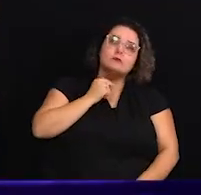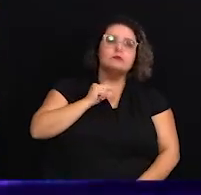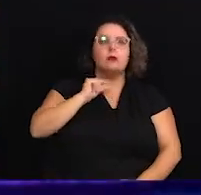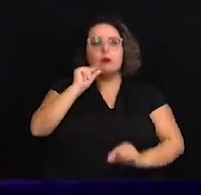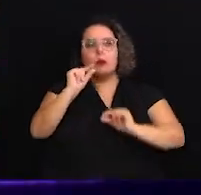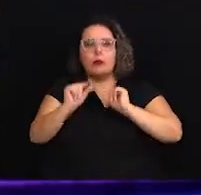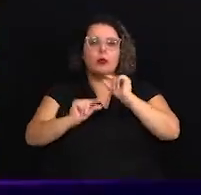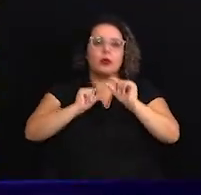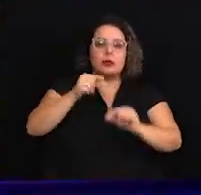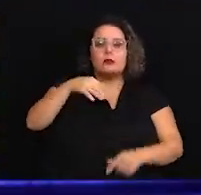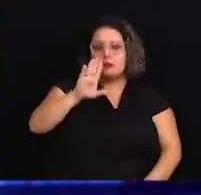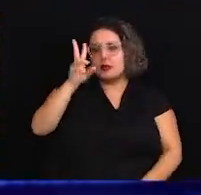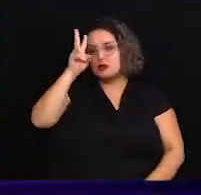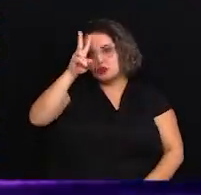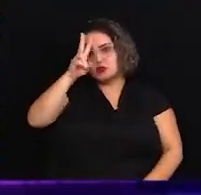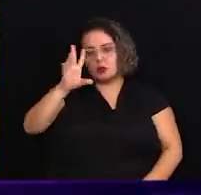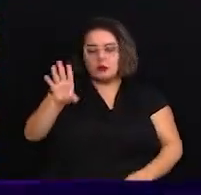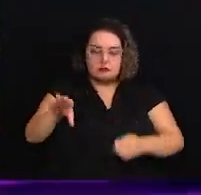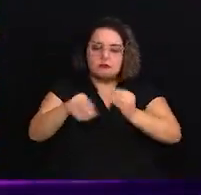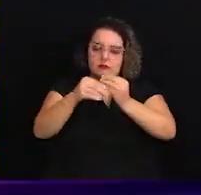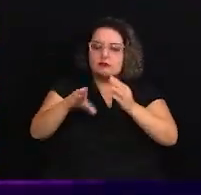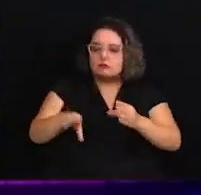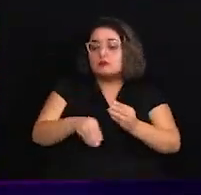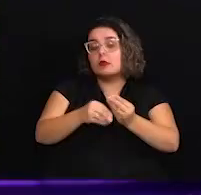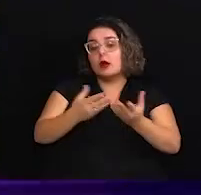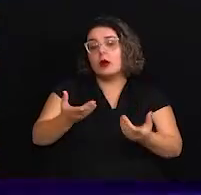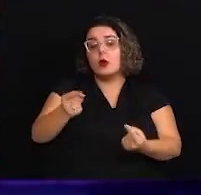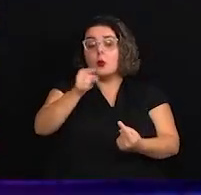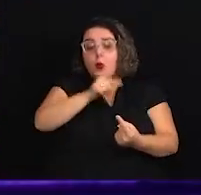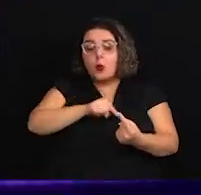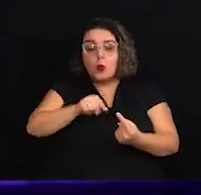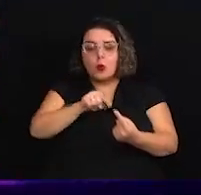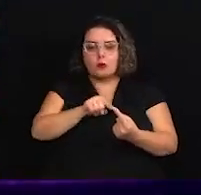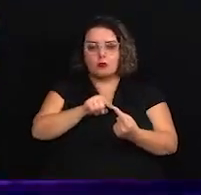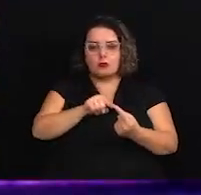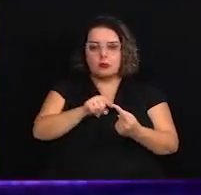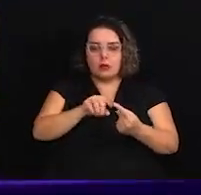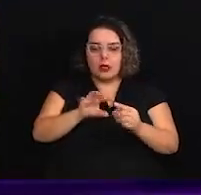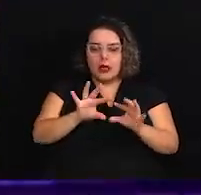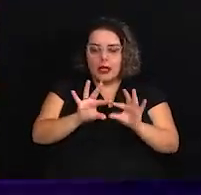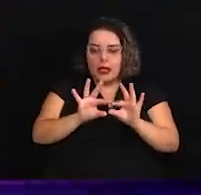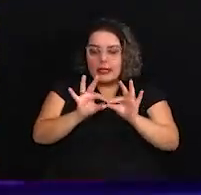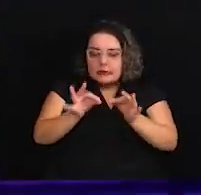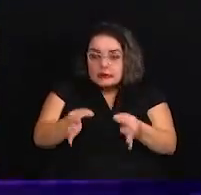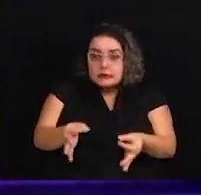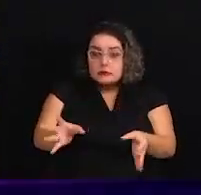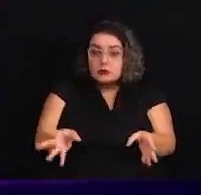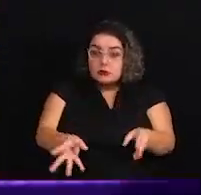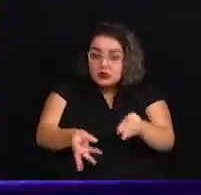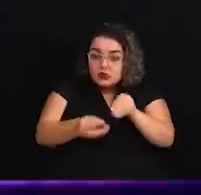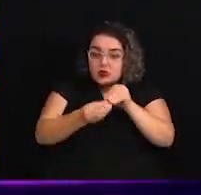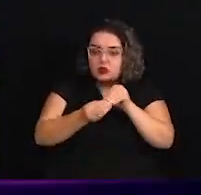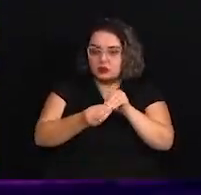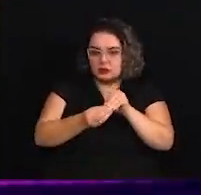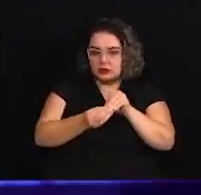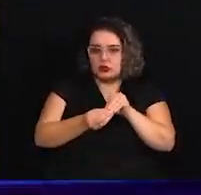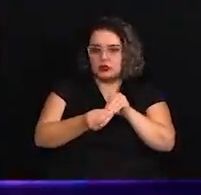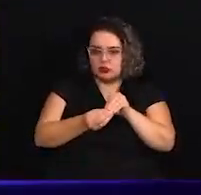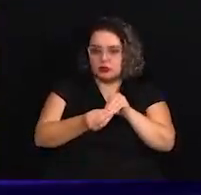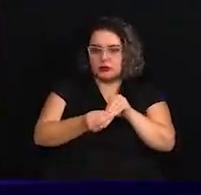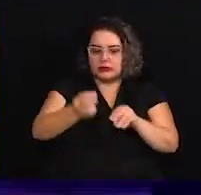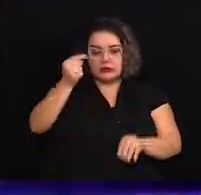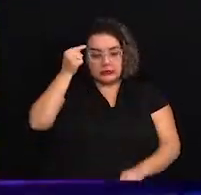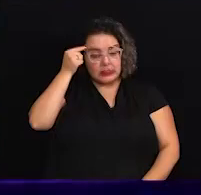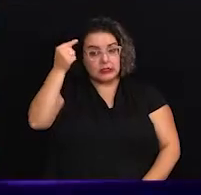outras histórias. Eu acho que o objetivo do livro é ele ser realmente conciso e trazer o